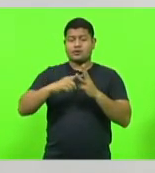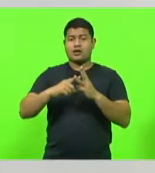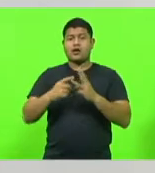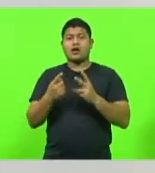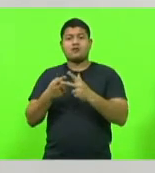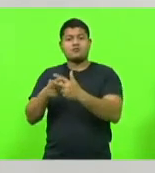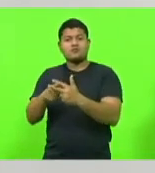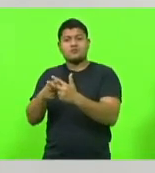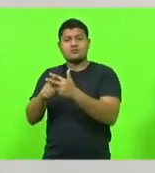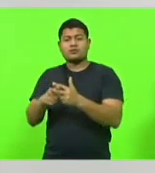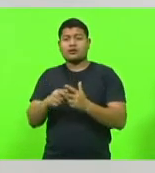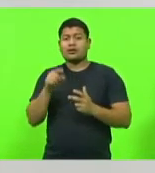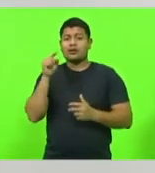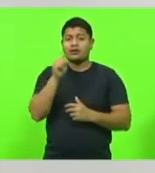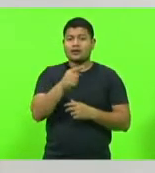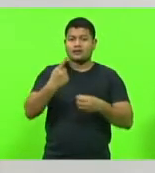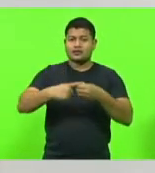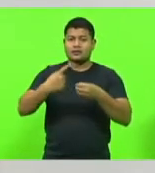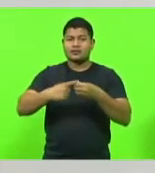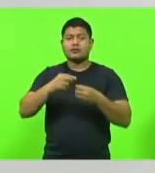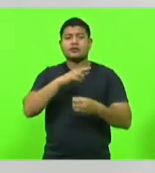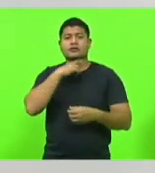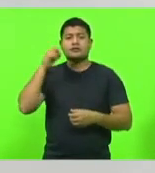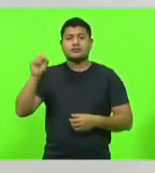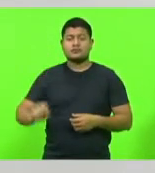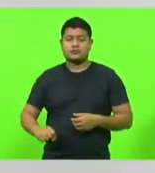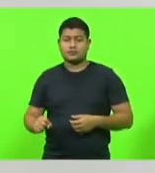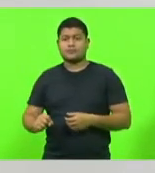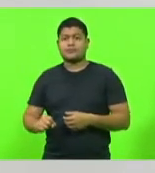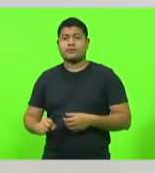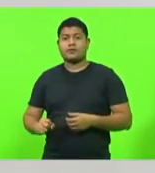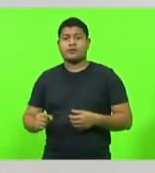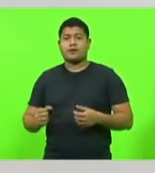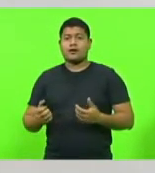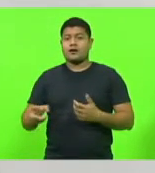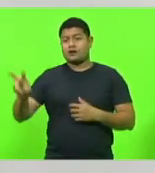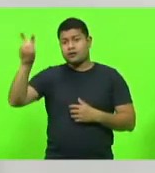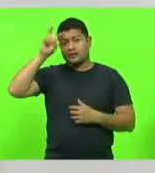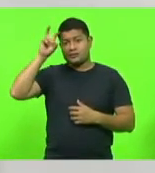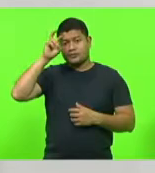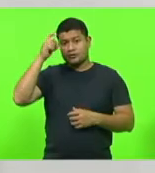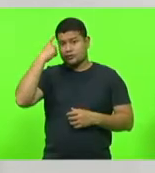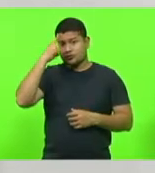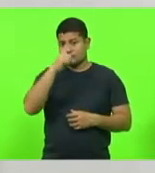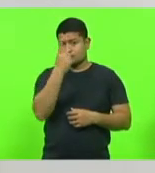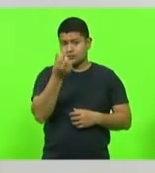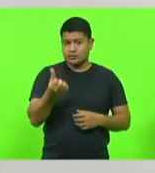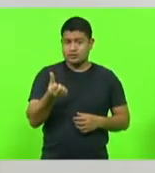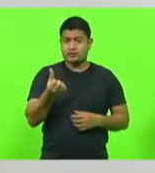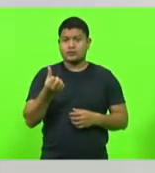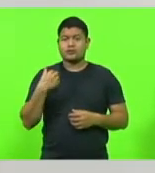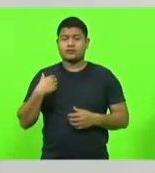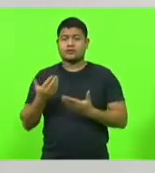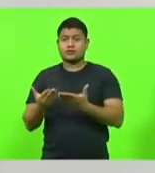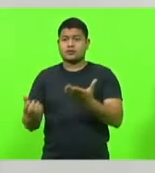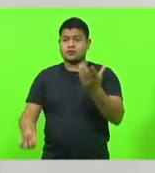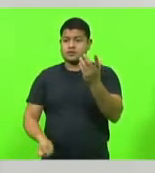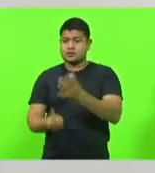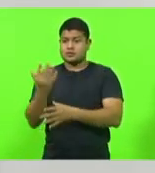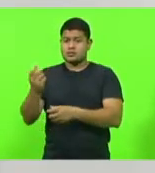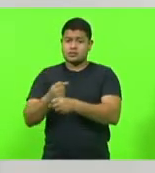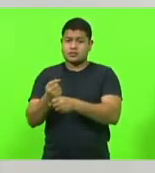Jaraguá do Sul. Nessa quinta-feira, dia 16, comemoramos 60 anos de fundação da empresa